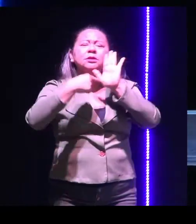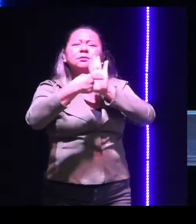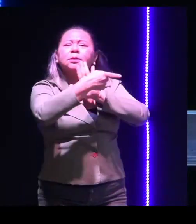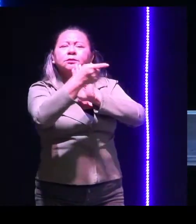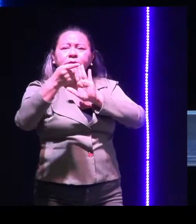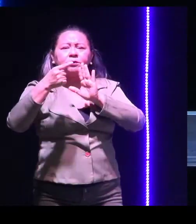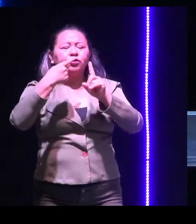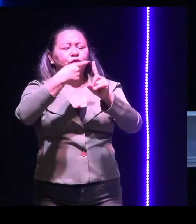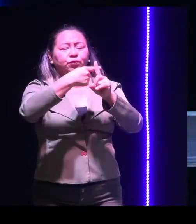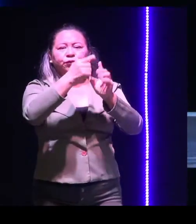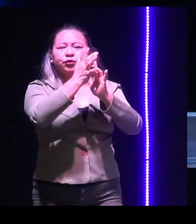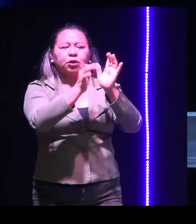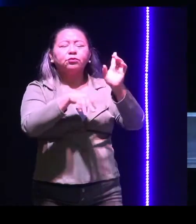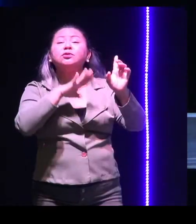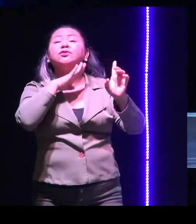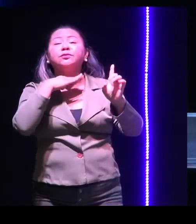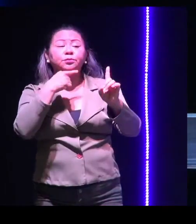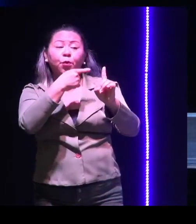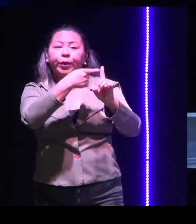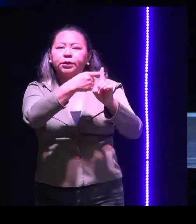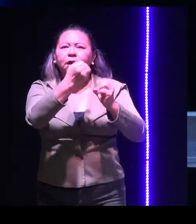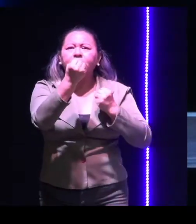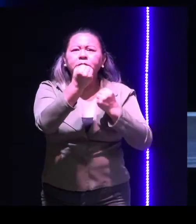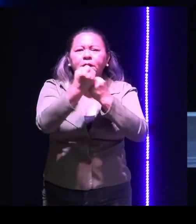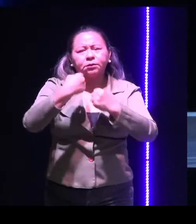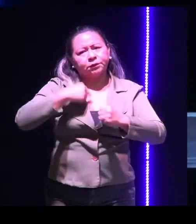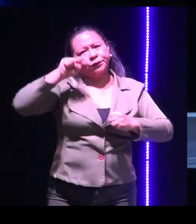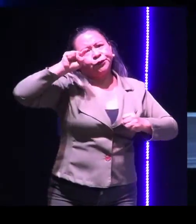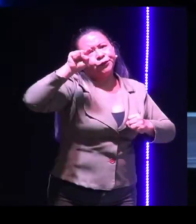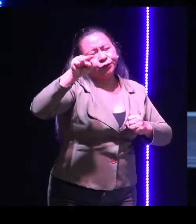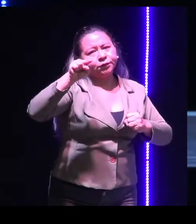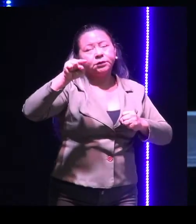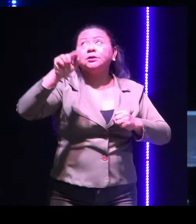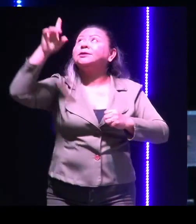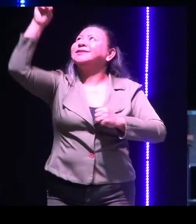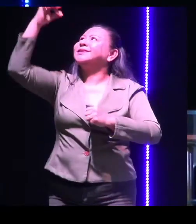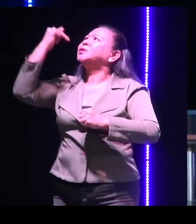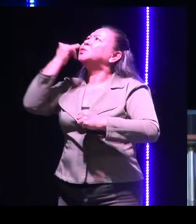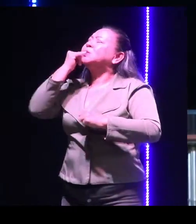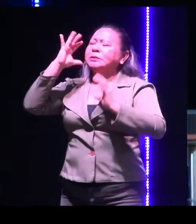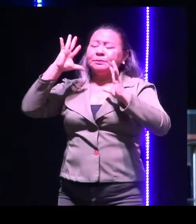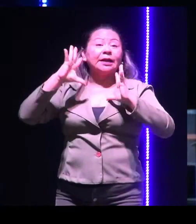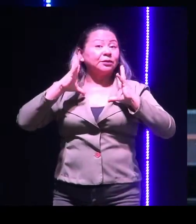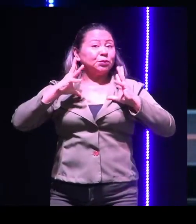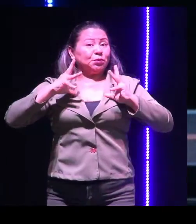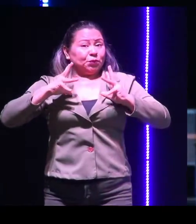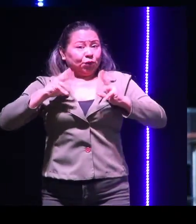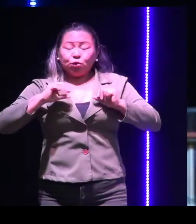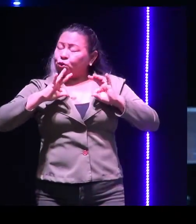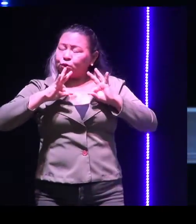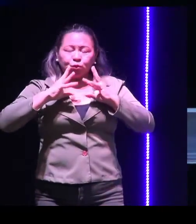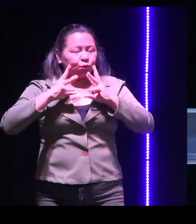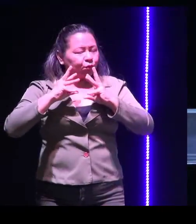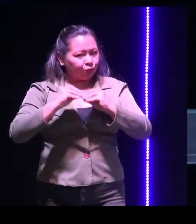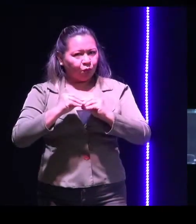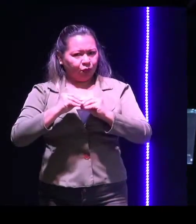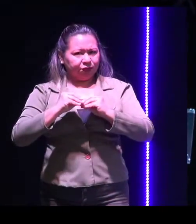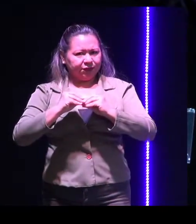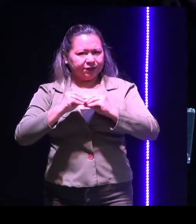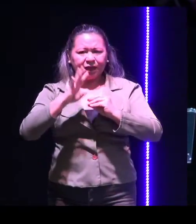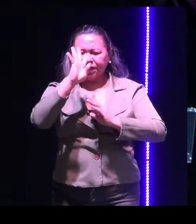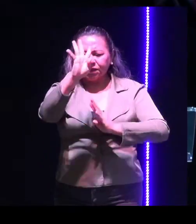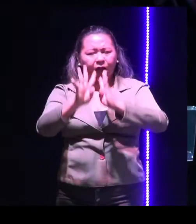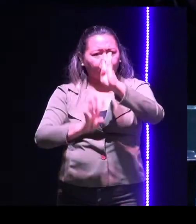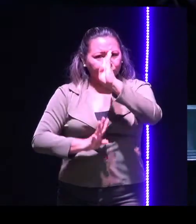agora Ele é fiel para nos perdoar os pecados e nos purificar de toda